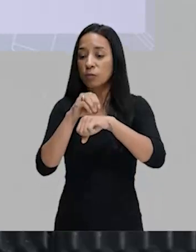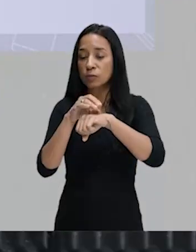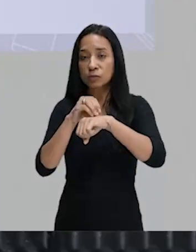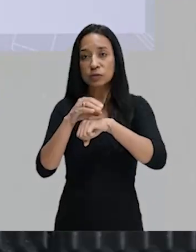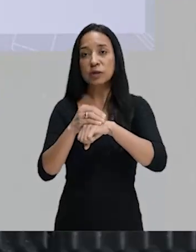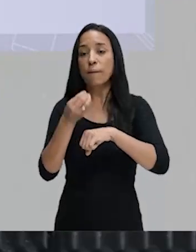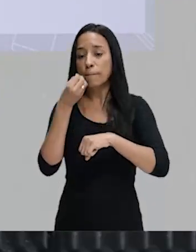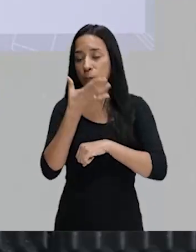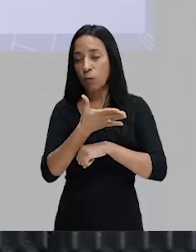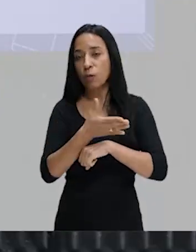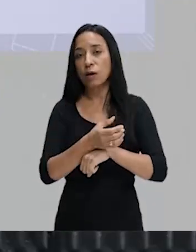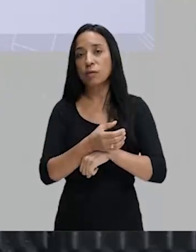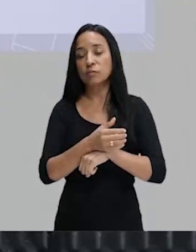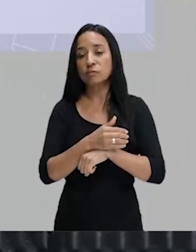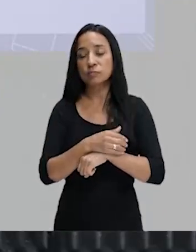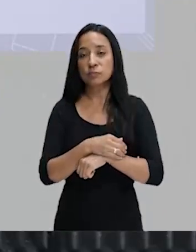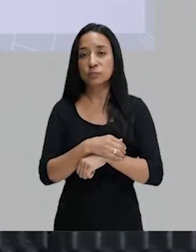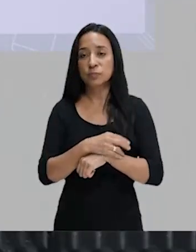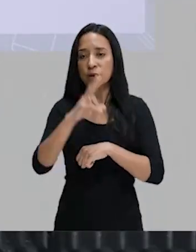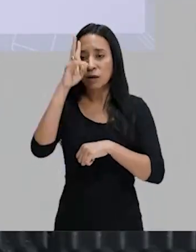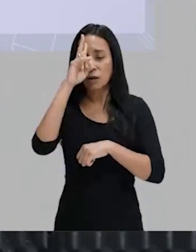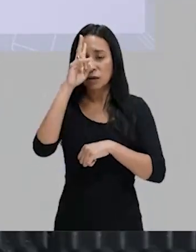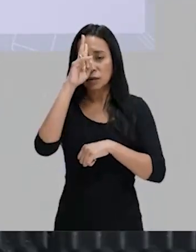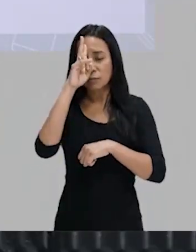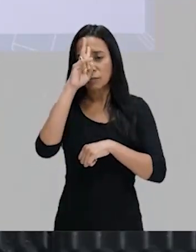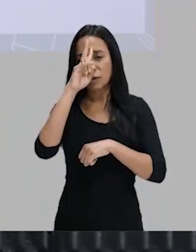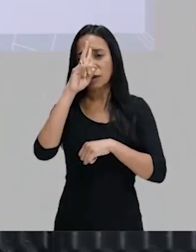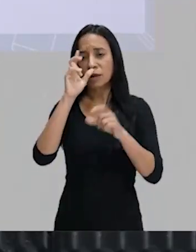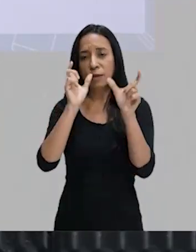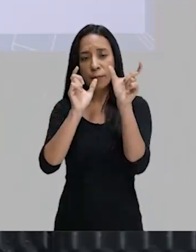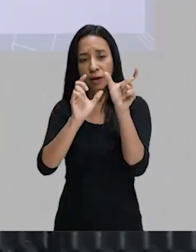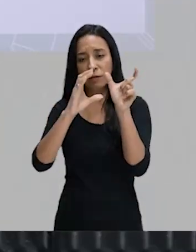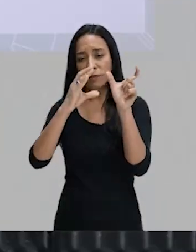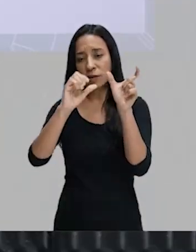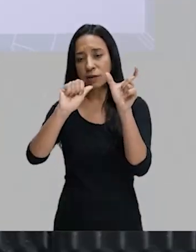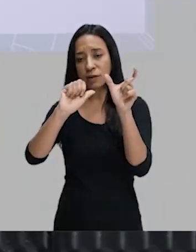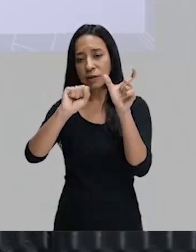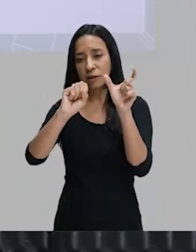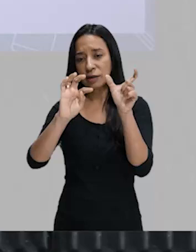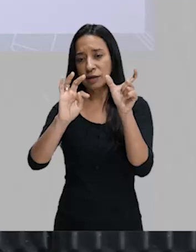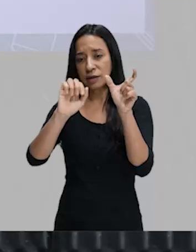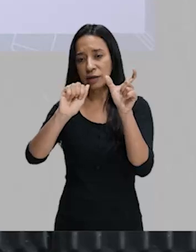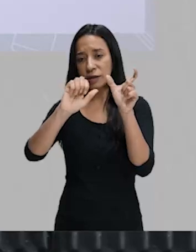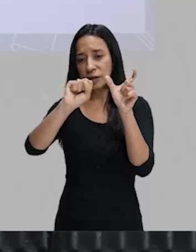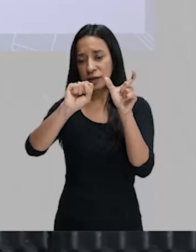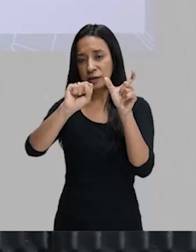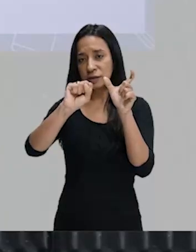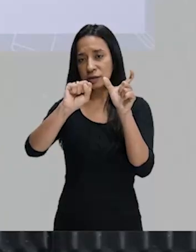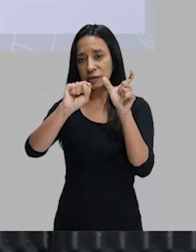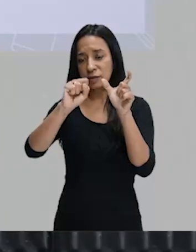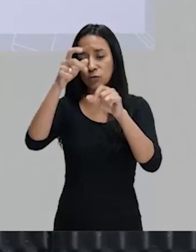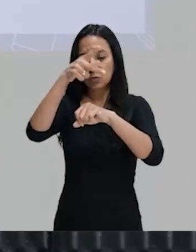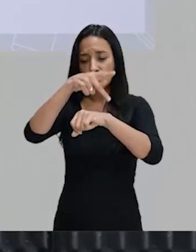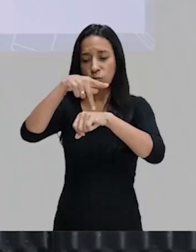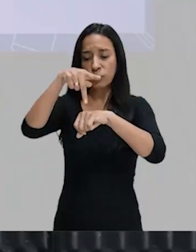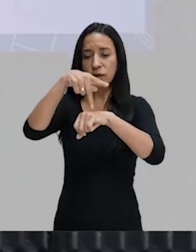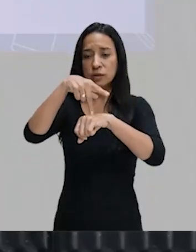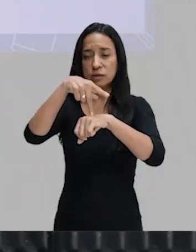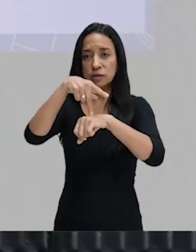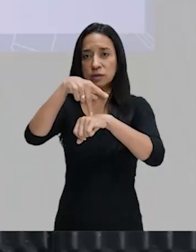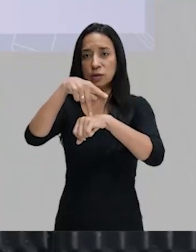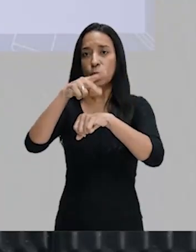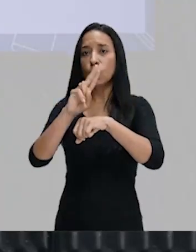ouro. Toda vez que tu lembrar da palavra castas, tu vai lembrar imediatamente de um país